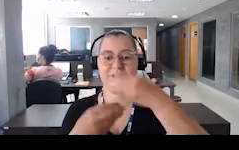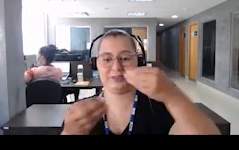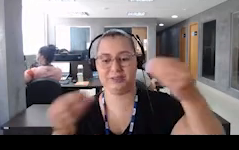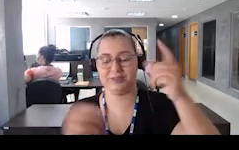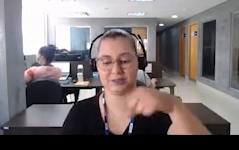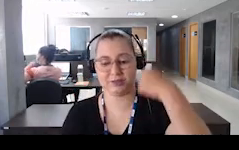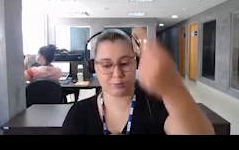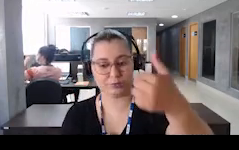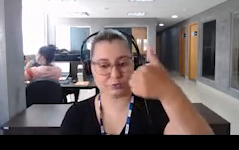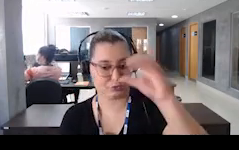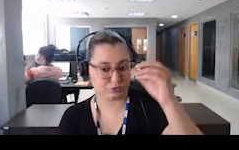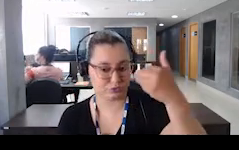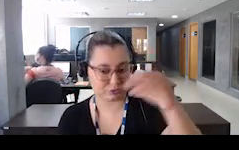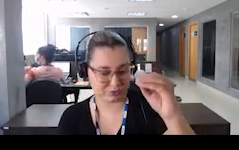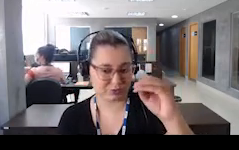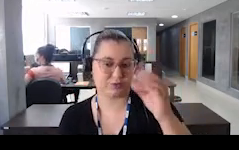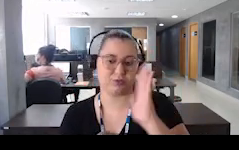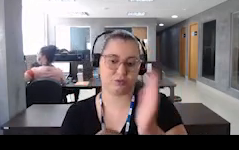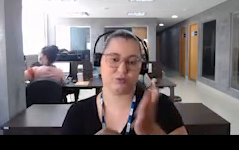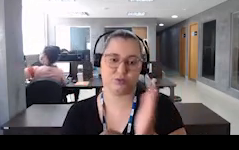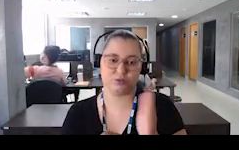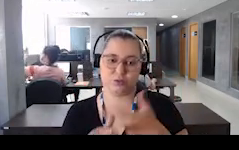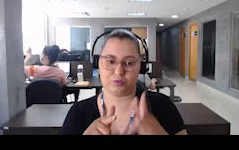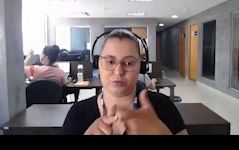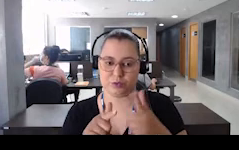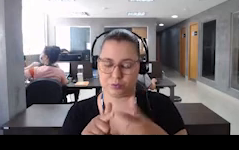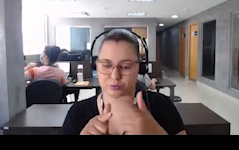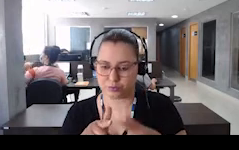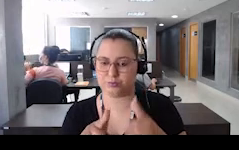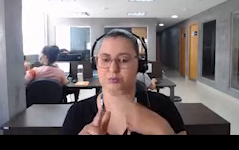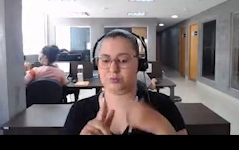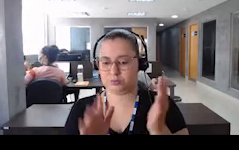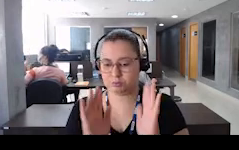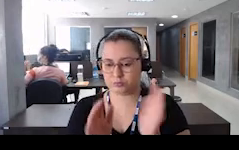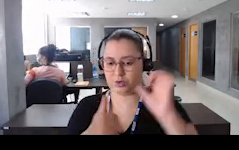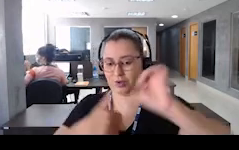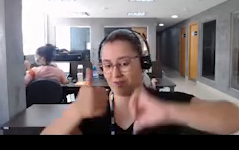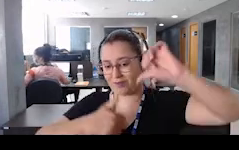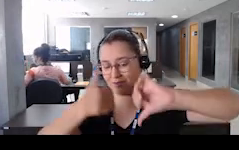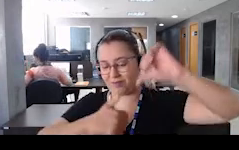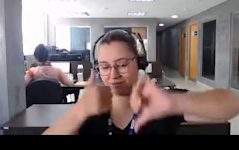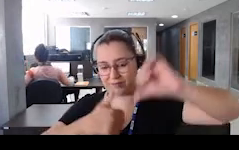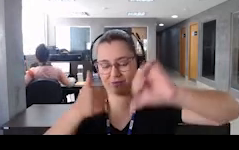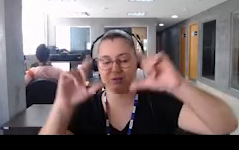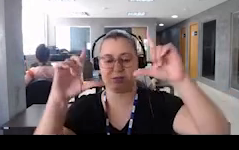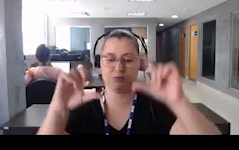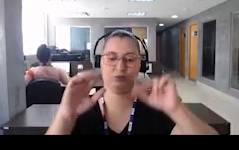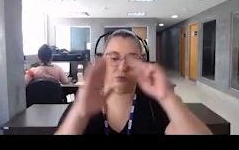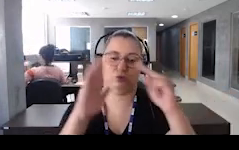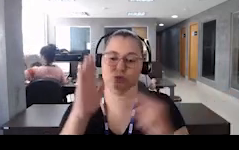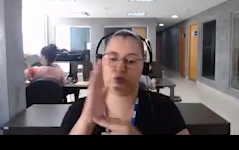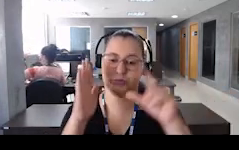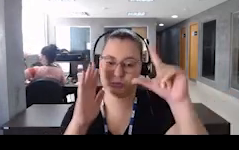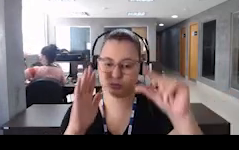entregar depois do dia 10, aí vocês vão ficar prejudicados, tudo bem? Então, prejudicados no sentido que a avaliação de vocês vai, no caso, não vai valer